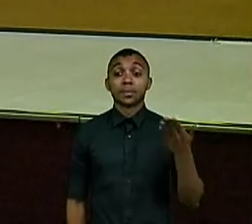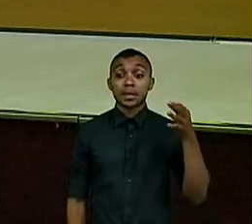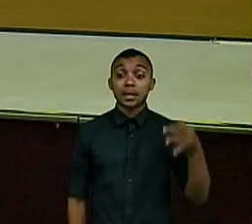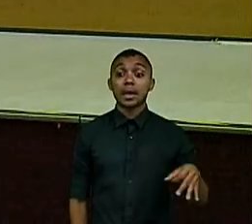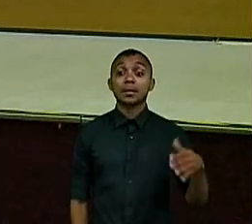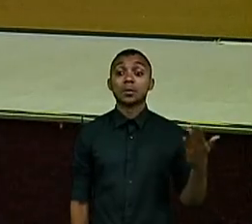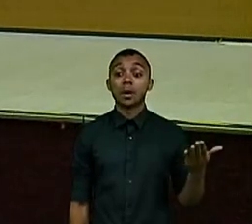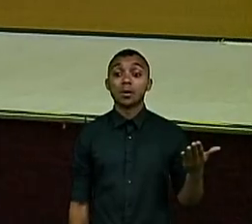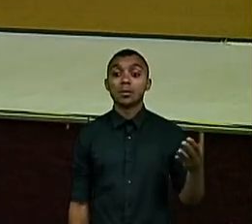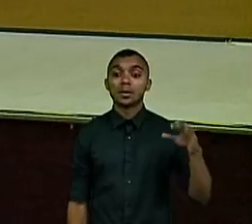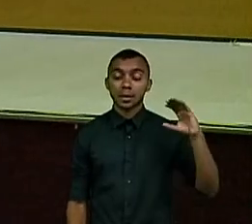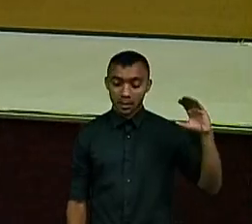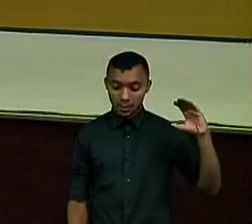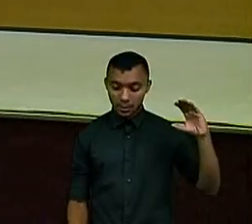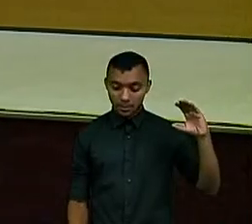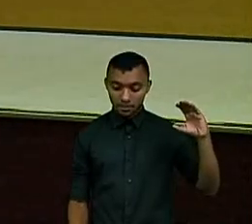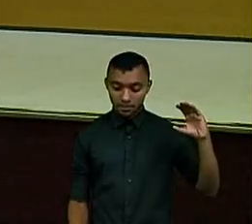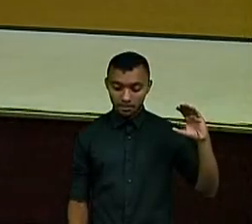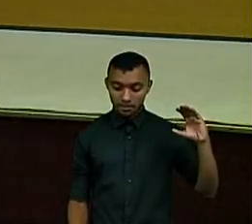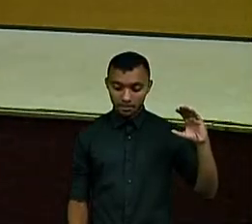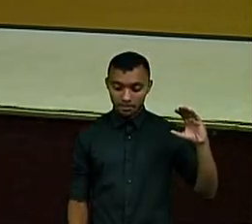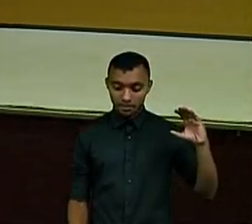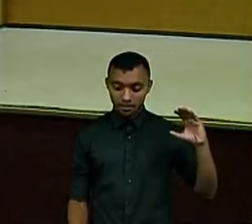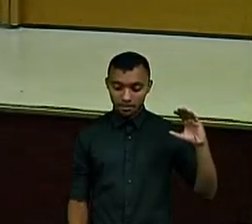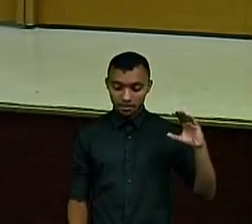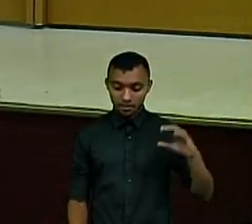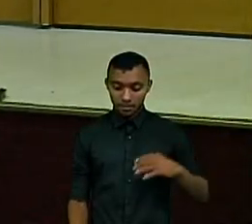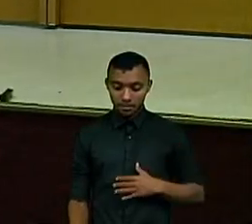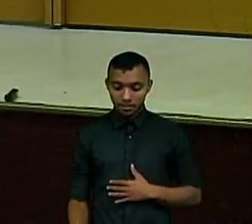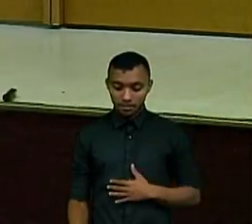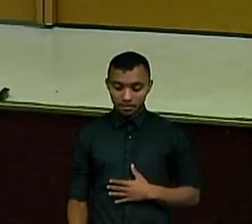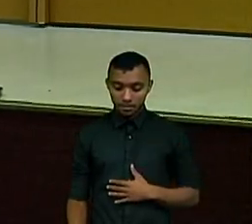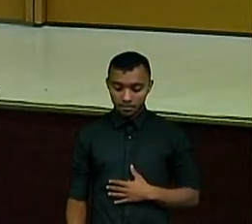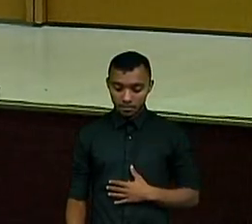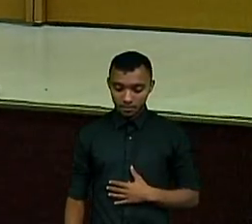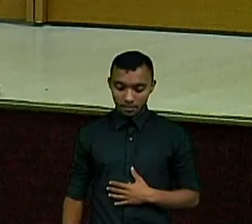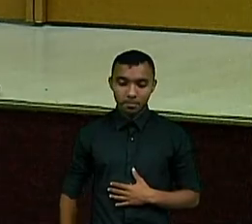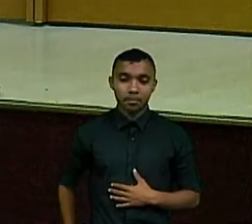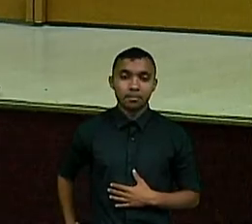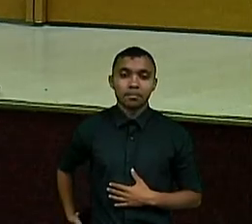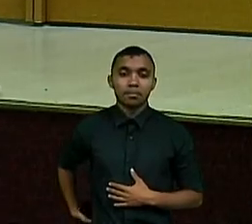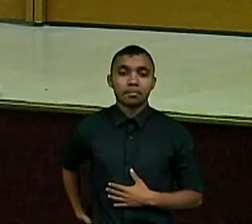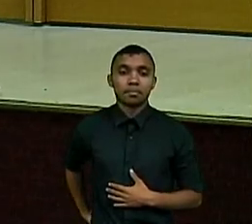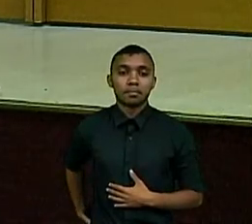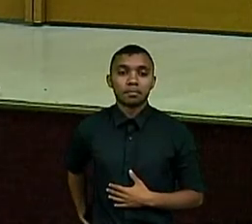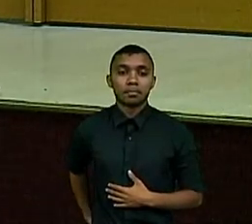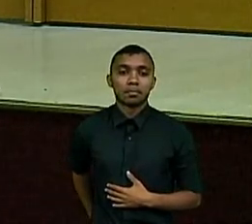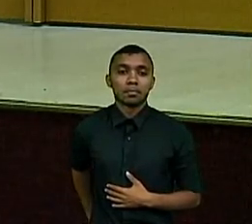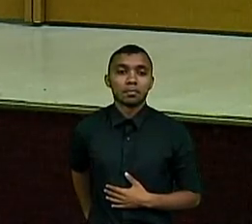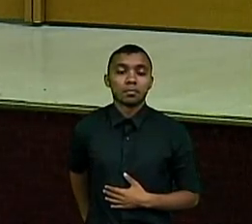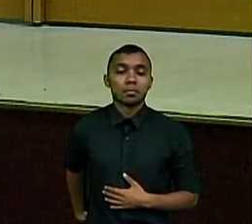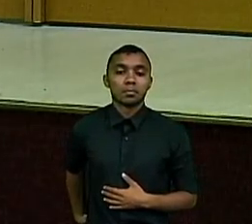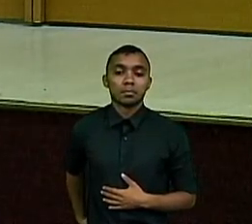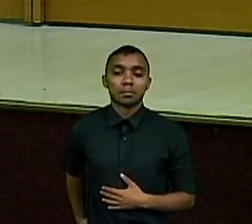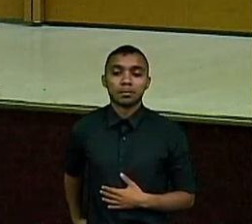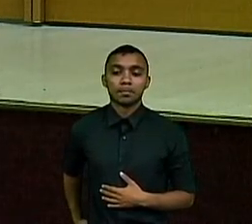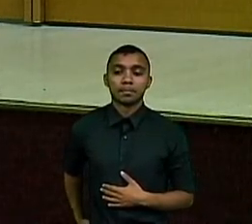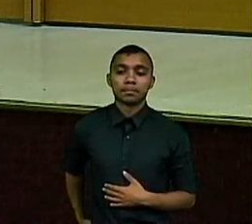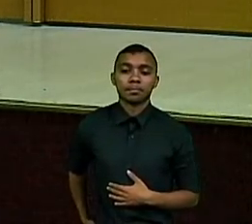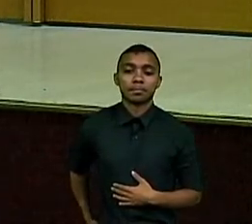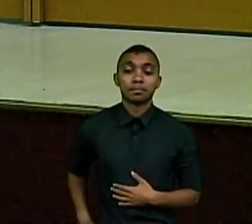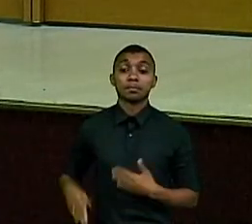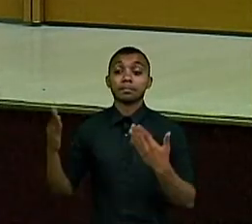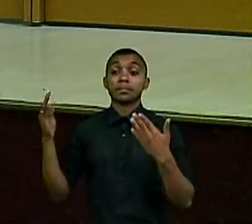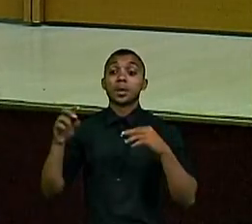eu queria puxar aqui no nosso livrinho que os colegas em casa também tem acesso a esse material a primeira questão que fala do